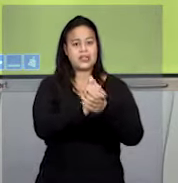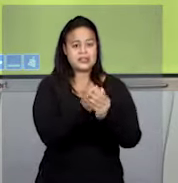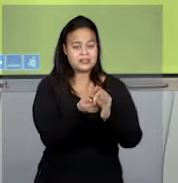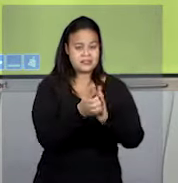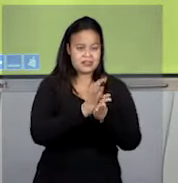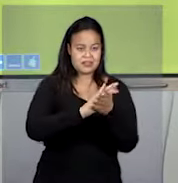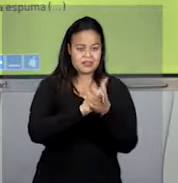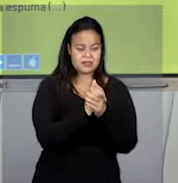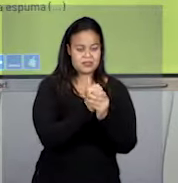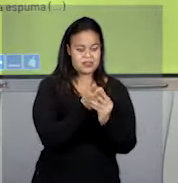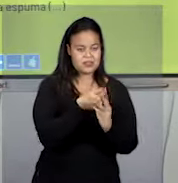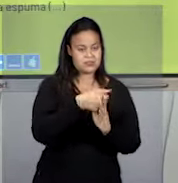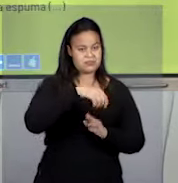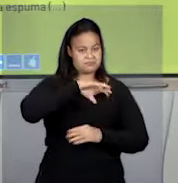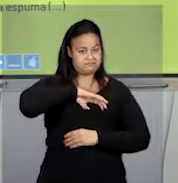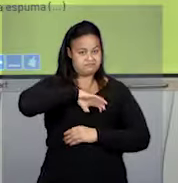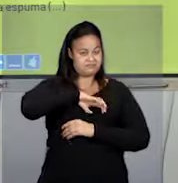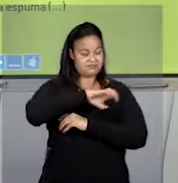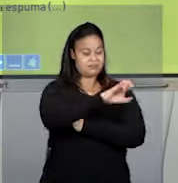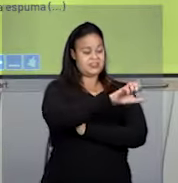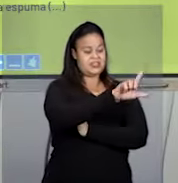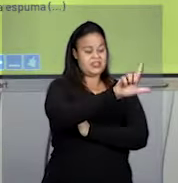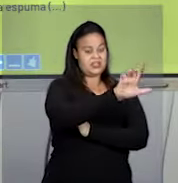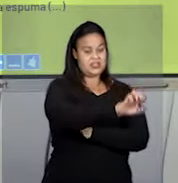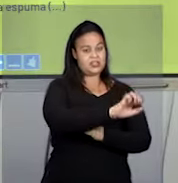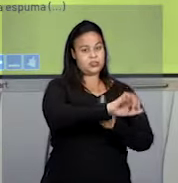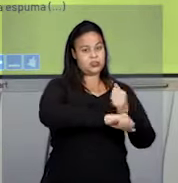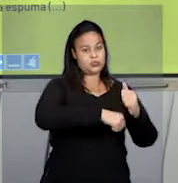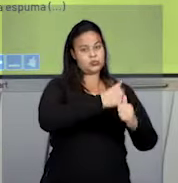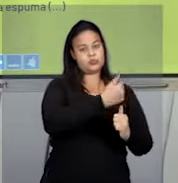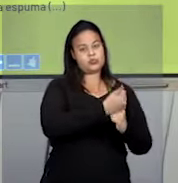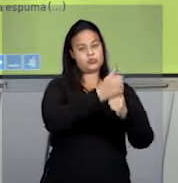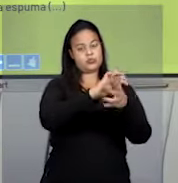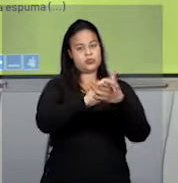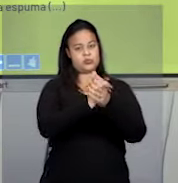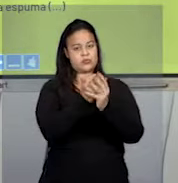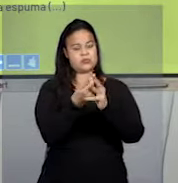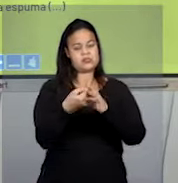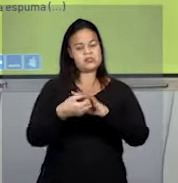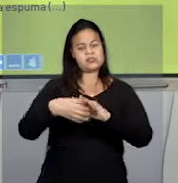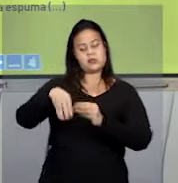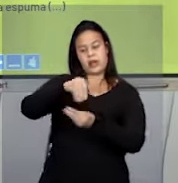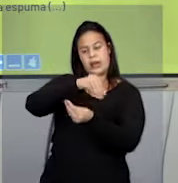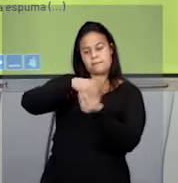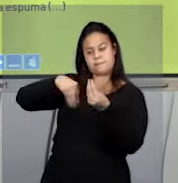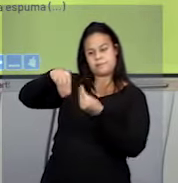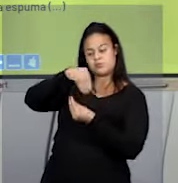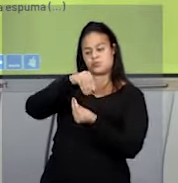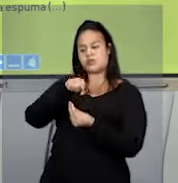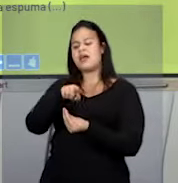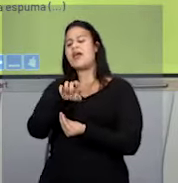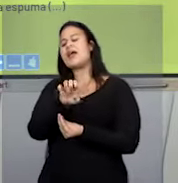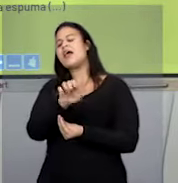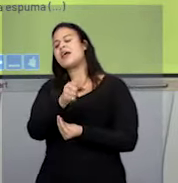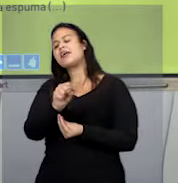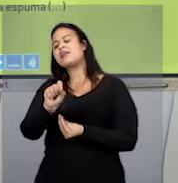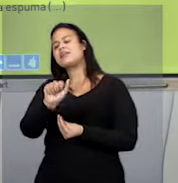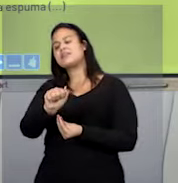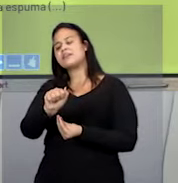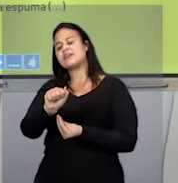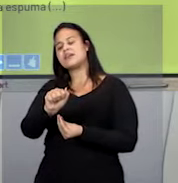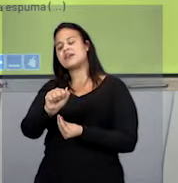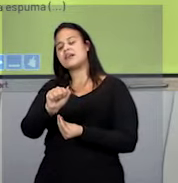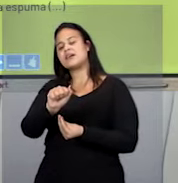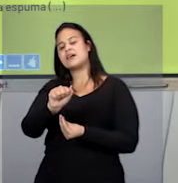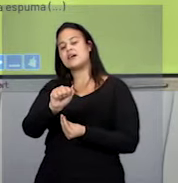Certo? Aqui você vai ver essa mistura, referindo a água e o óleo, que